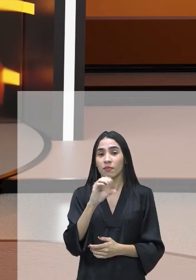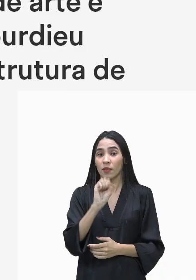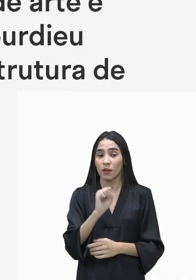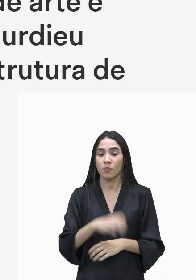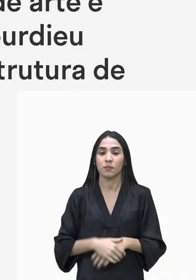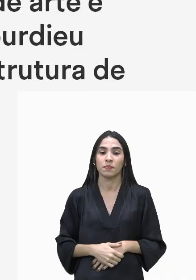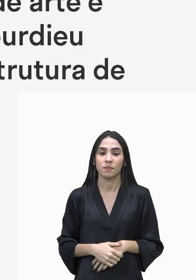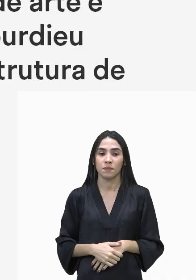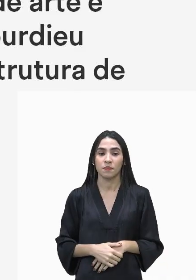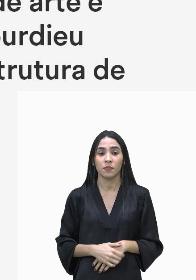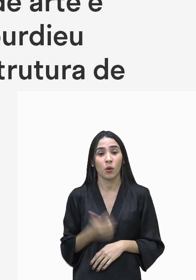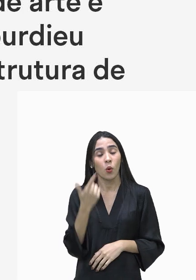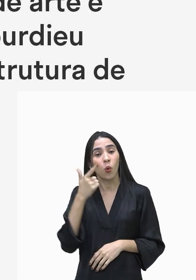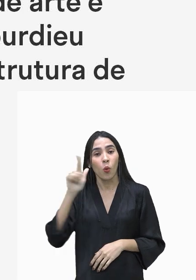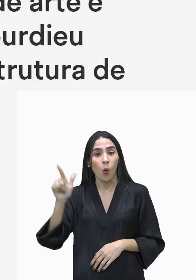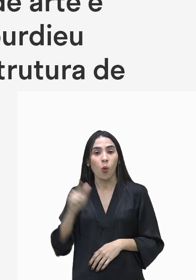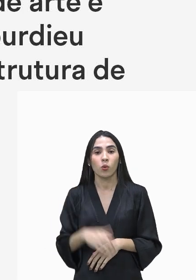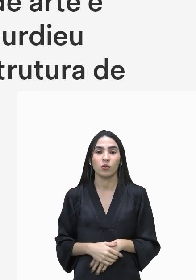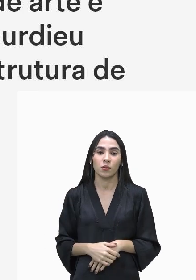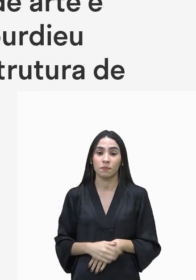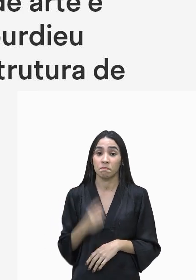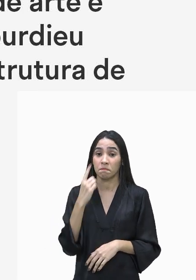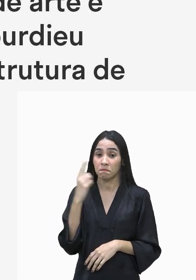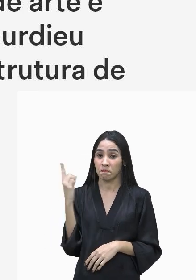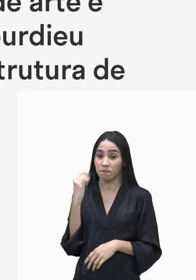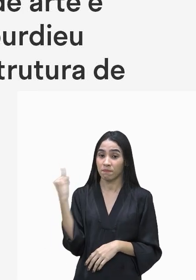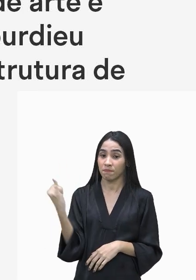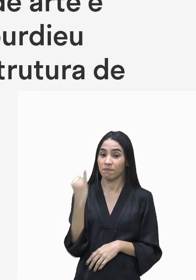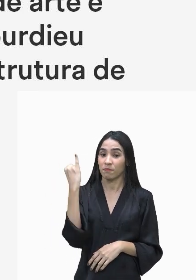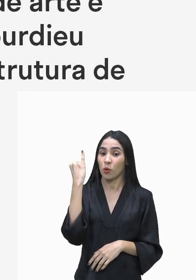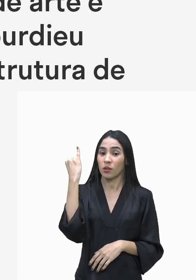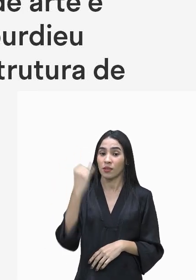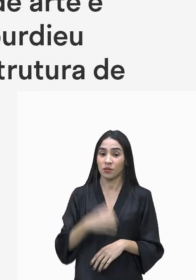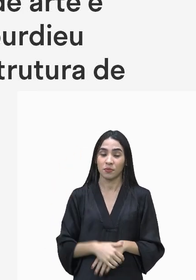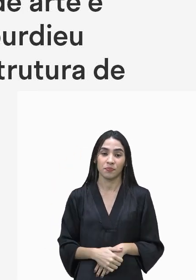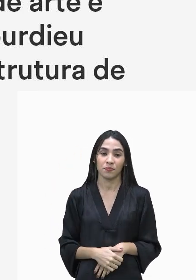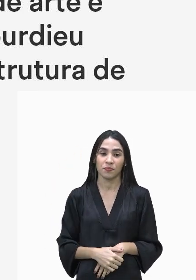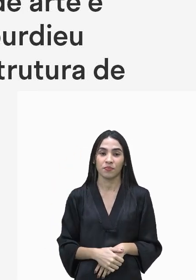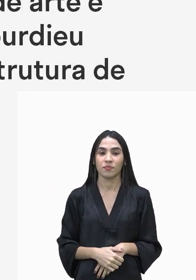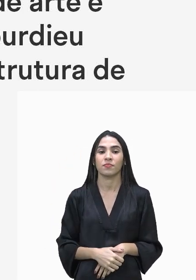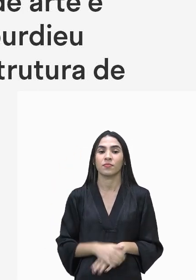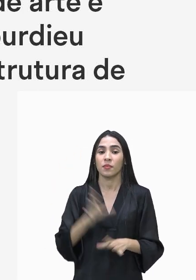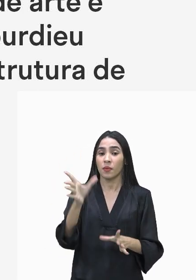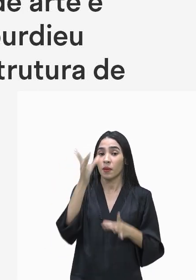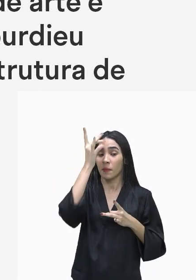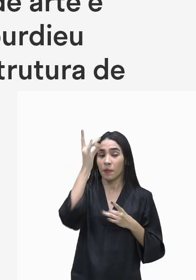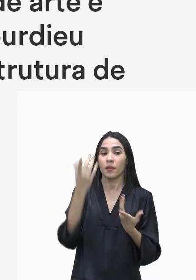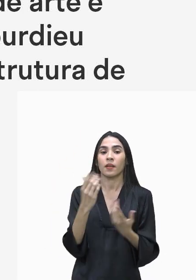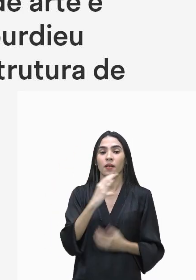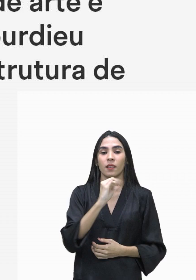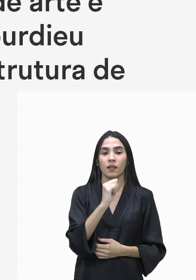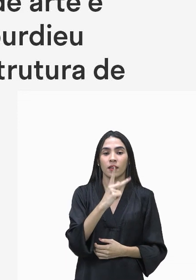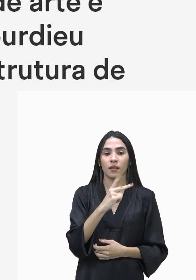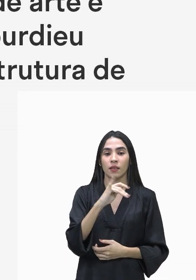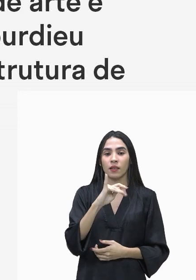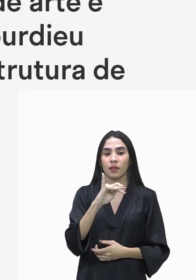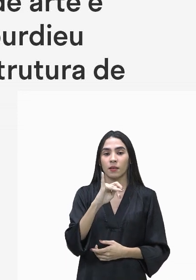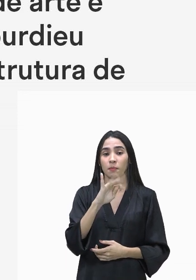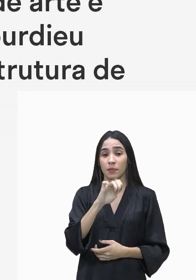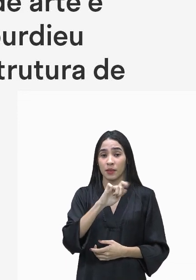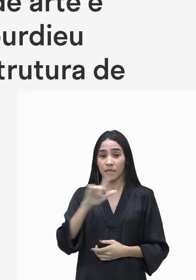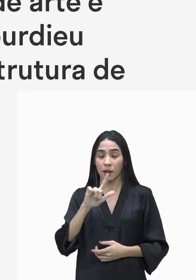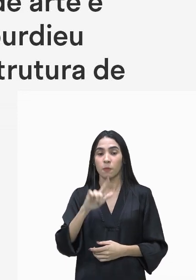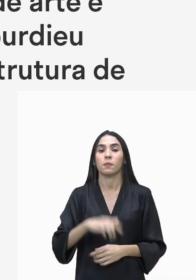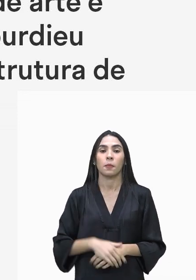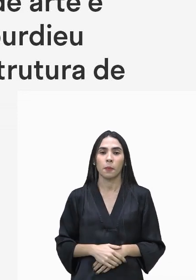Bourdieu. Outra questão muito importante desse autor é a incorporação do capital. Lembram daquele